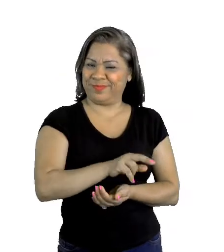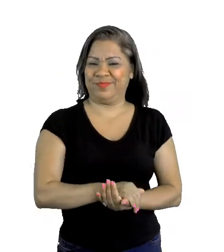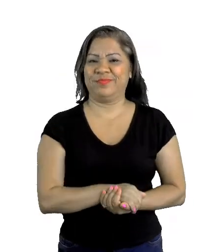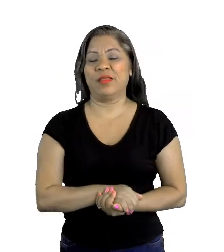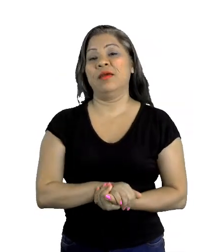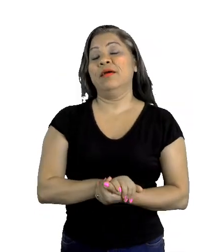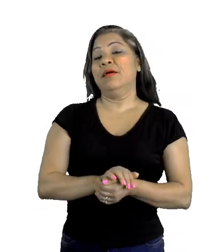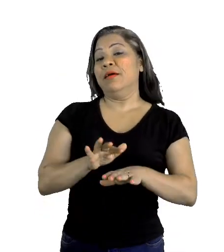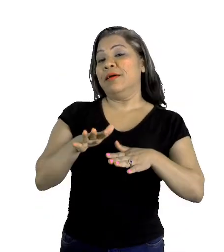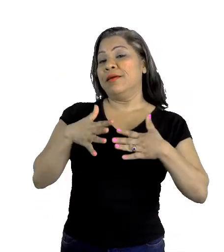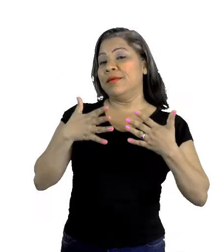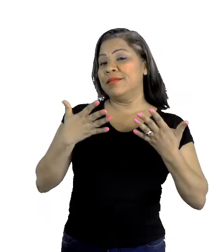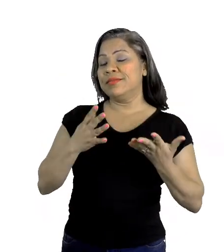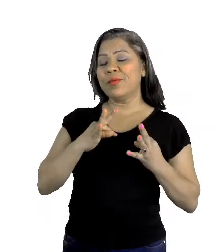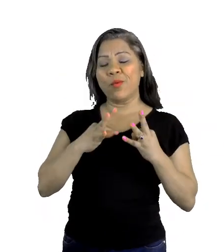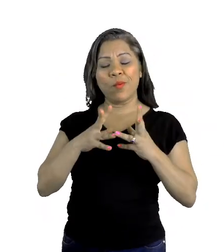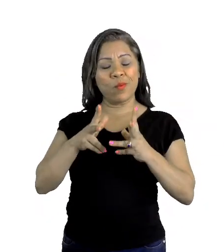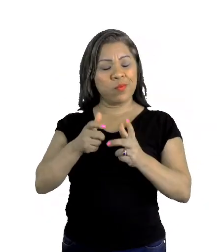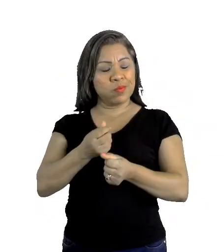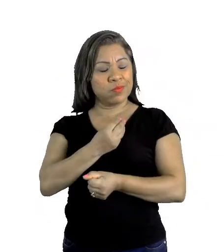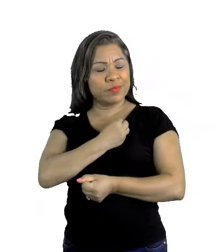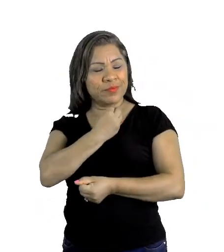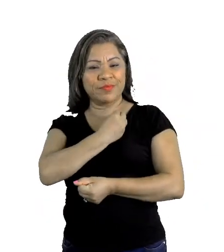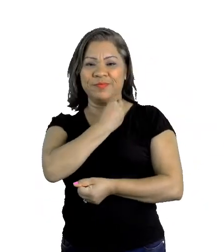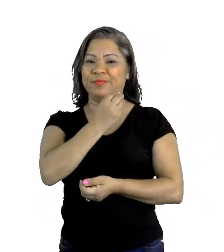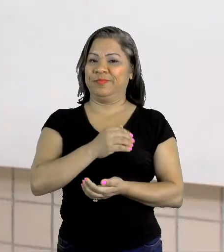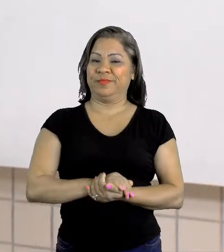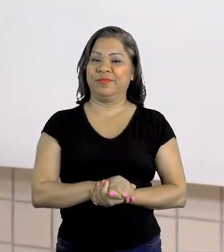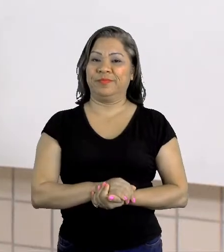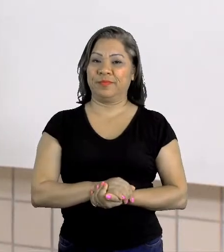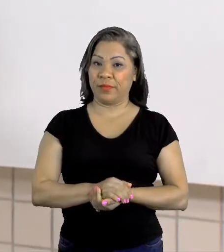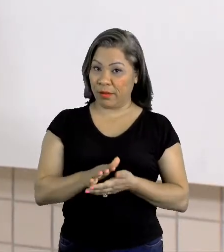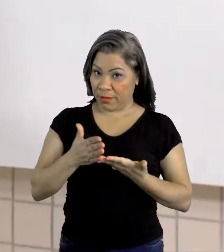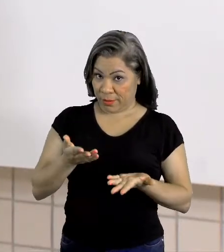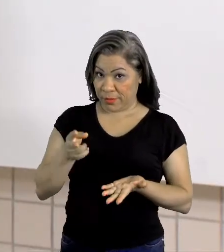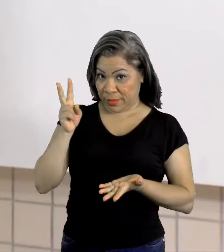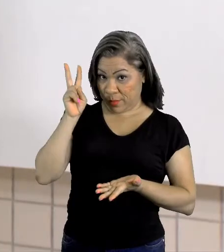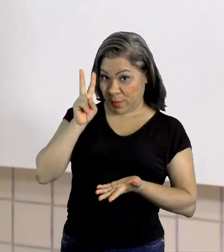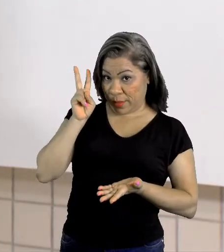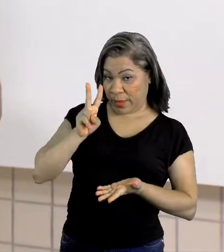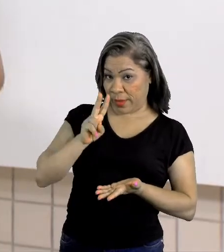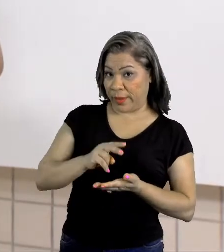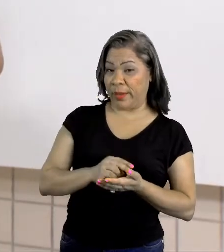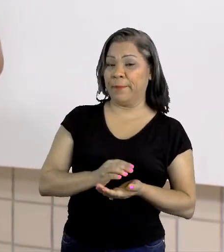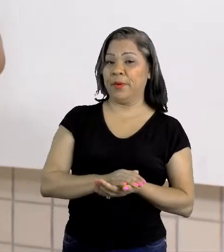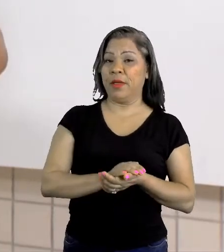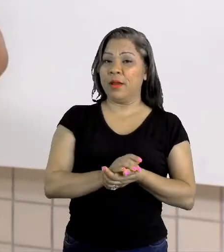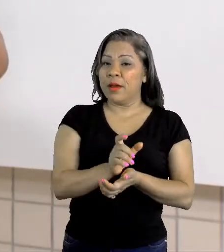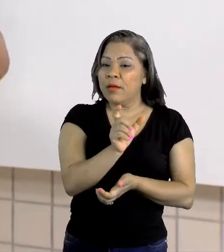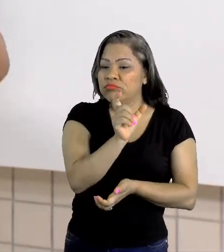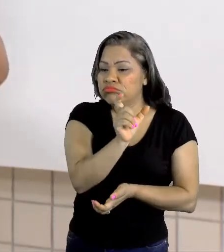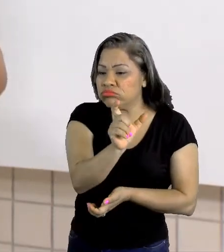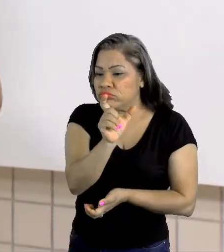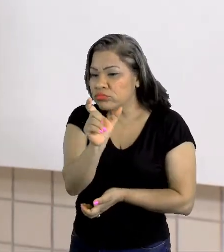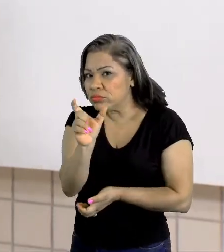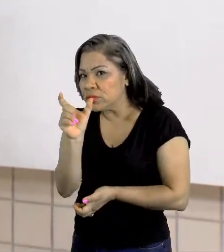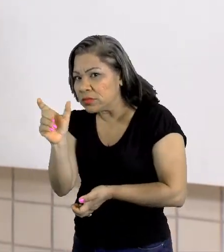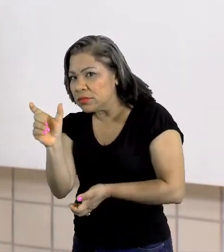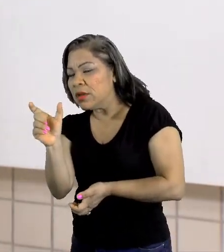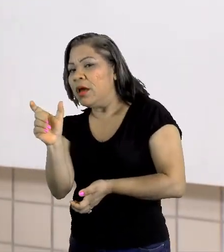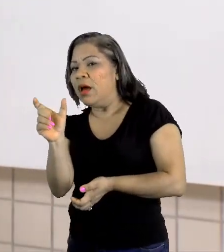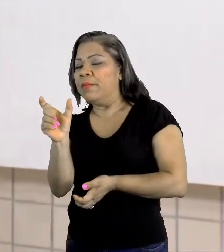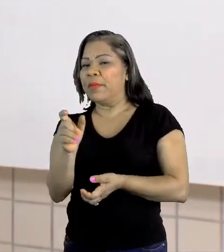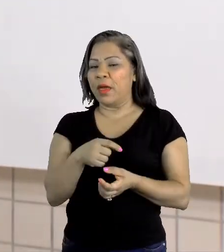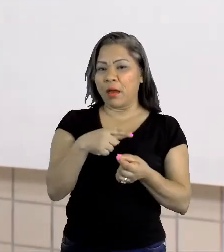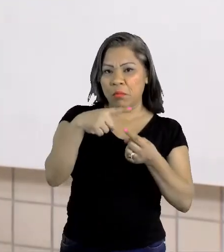em toda sua vida. Então, lendo esse trecho aí do texto, com essas 3 palavrinhas destacadas,